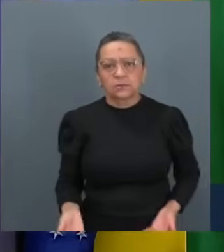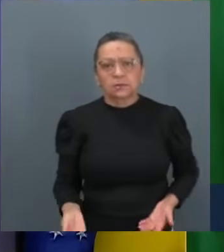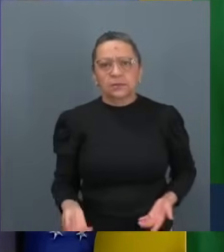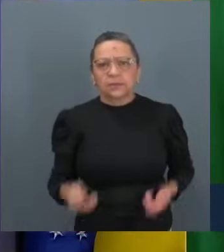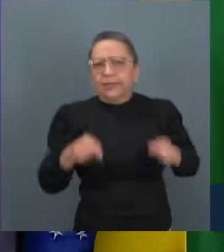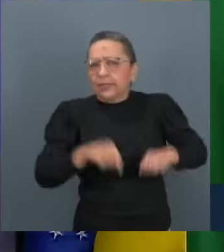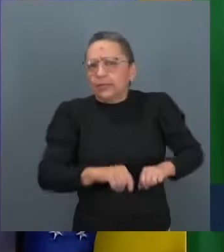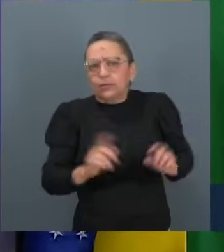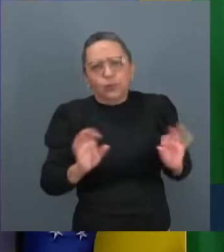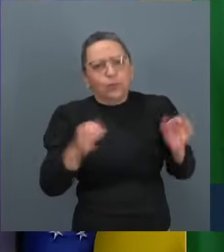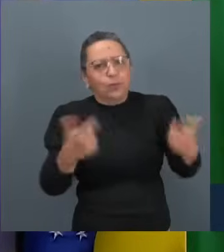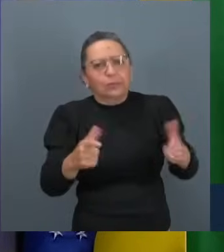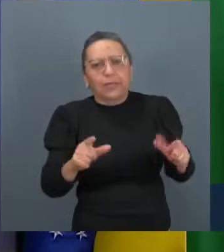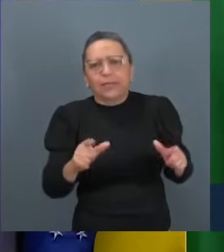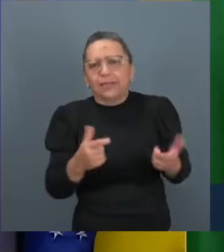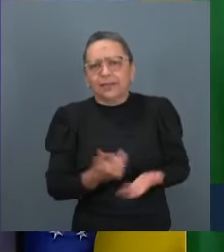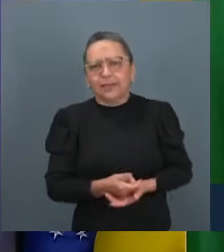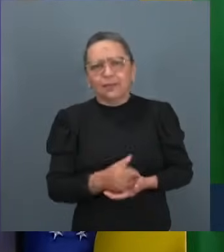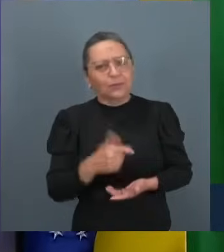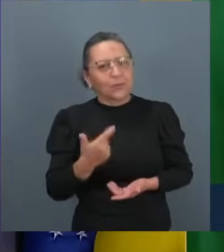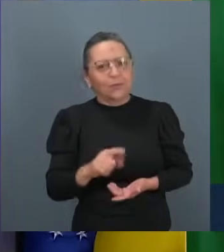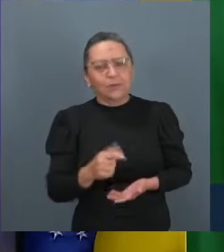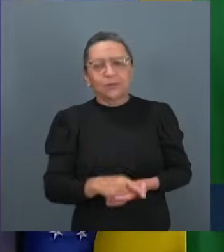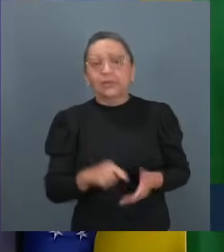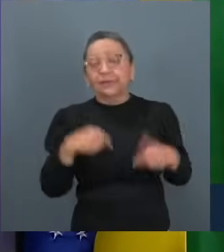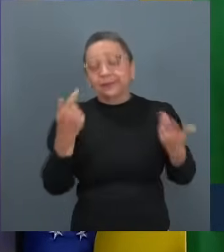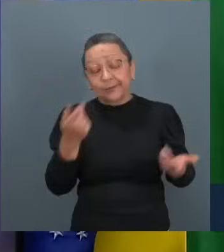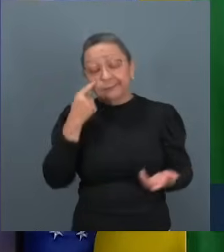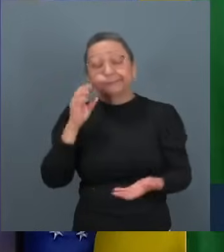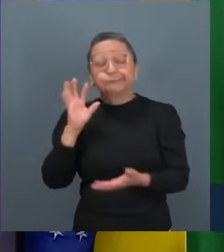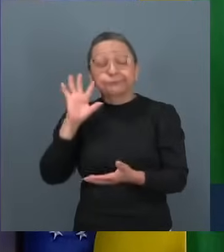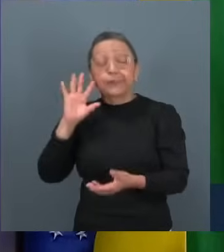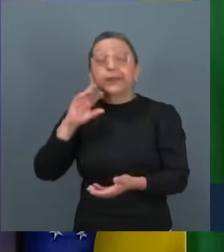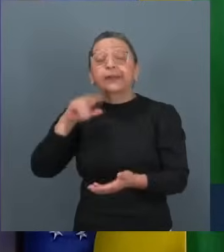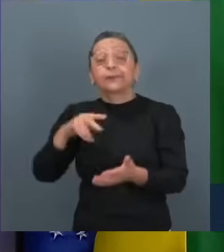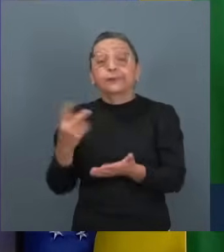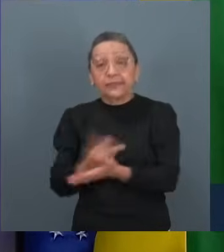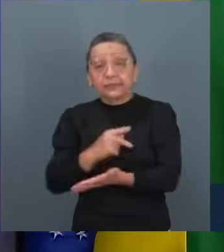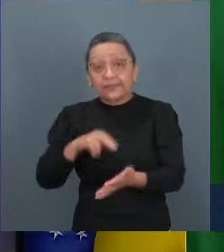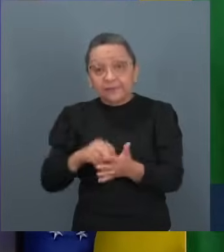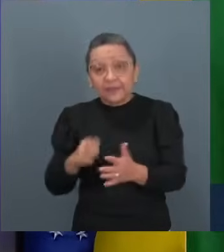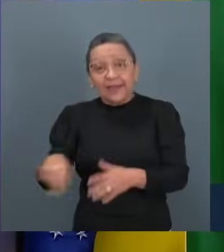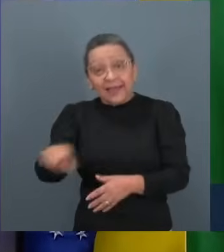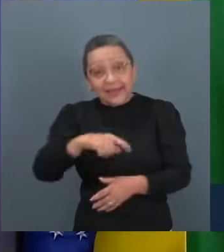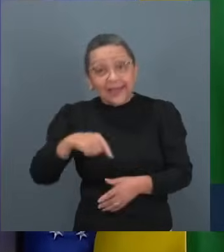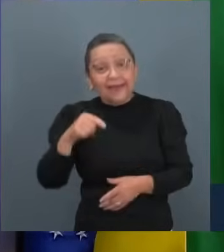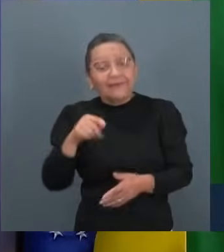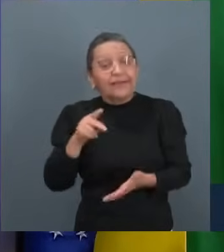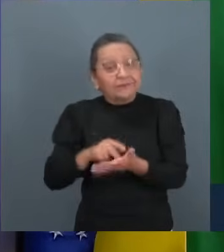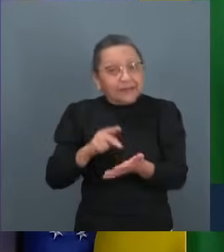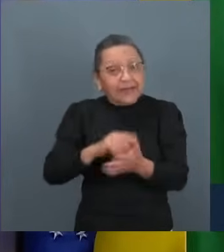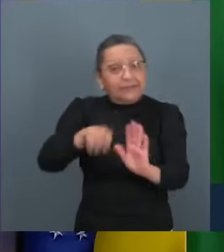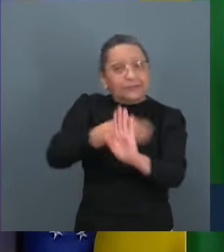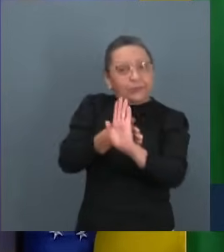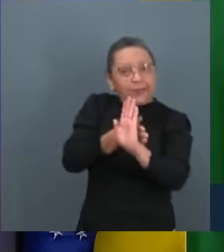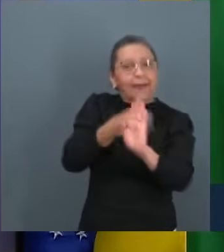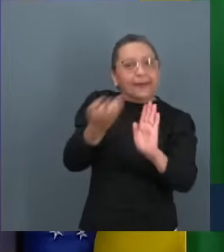Ou seja, na prática estão querendo legalizar a censura prévia no